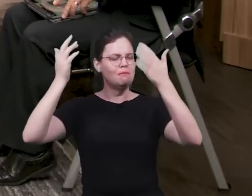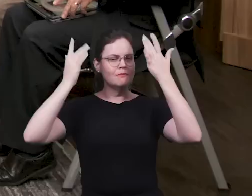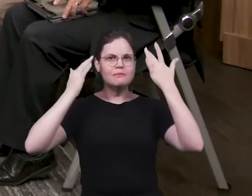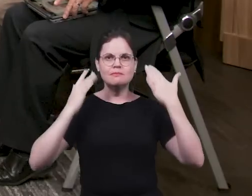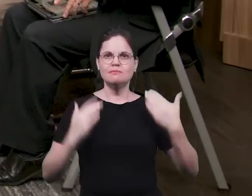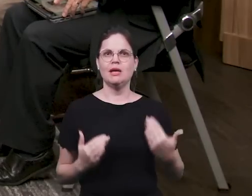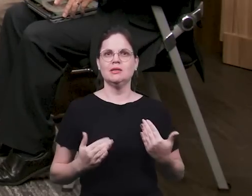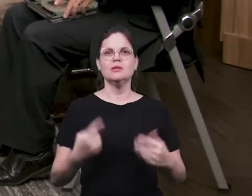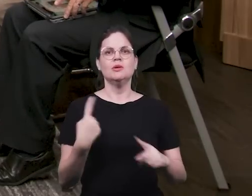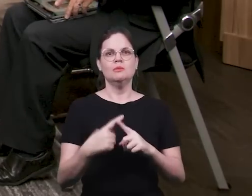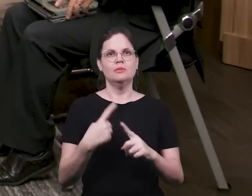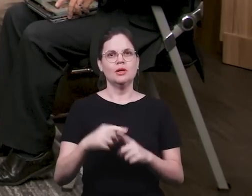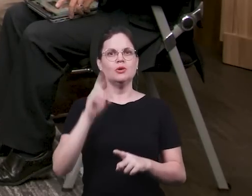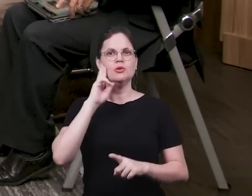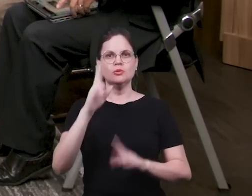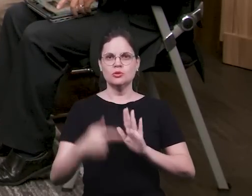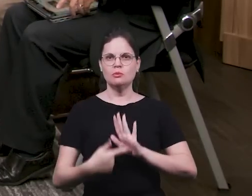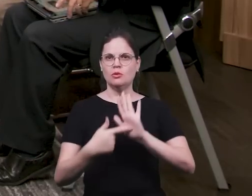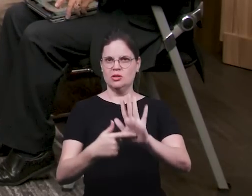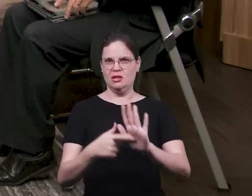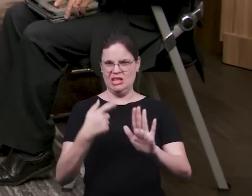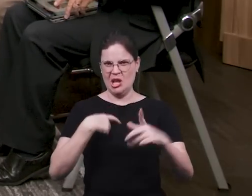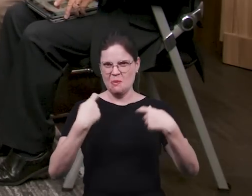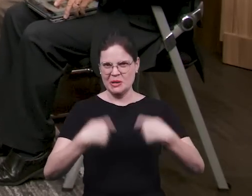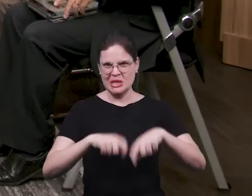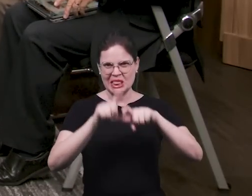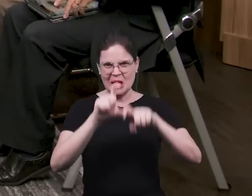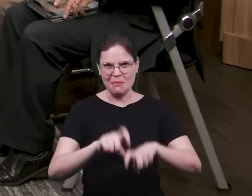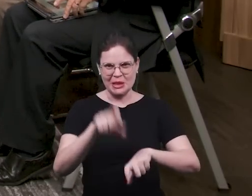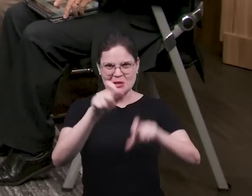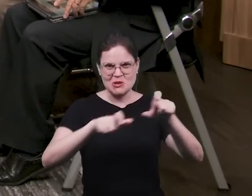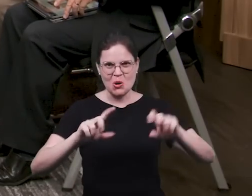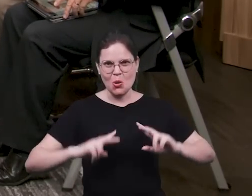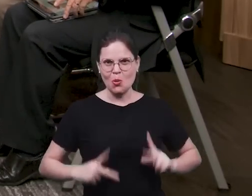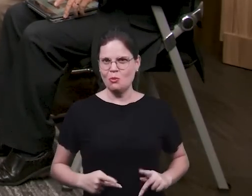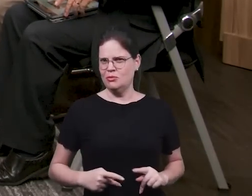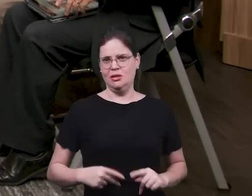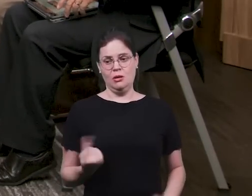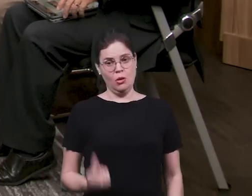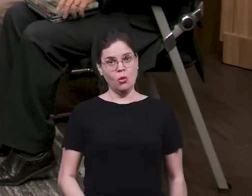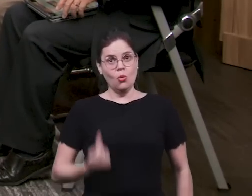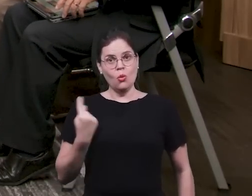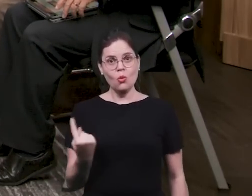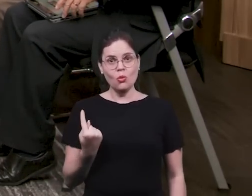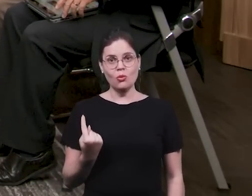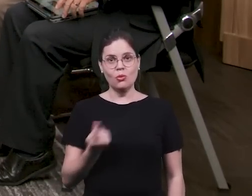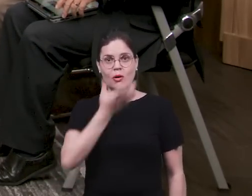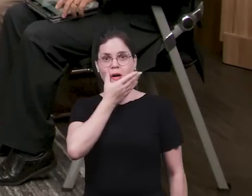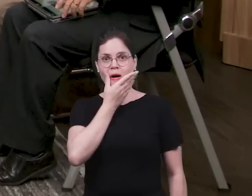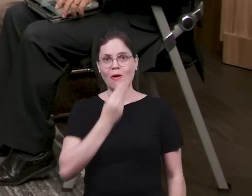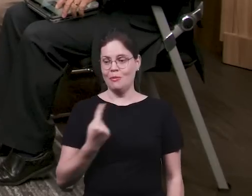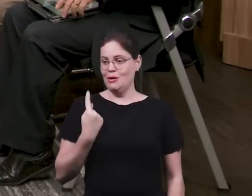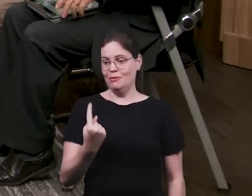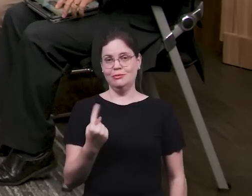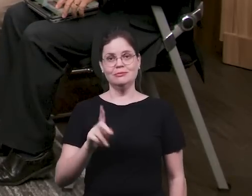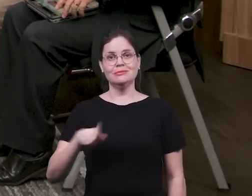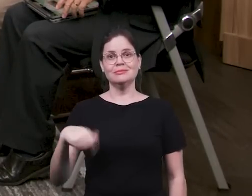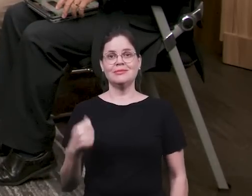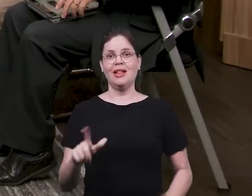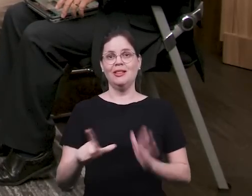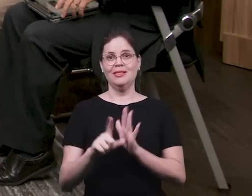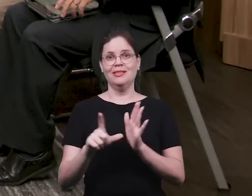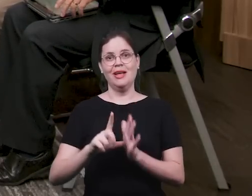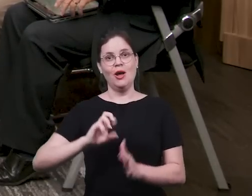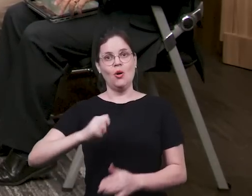estou mostrando mais uma vez, está vendo? Não precisa de gente. Um homem lá na parada. Eu vou deixar isso agora por conta